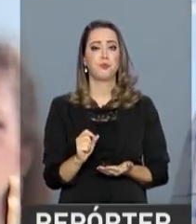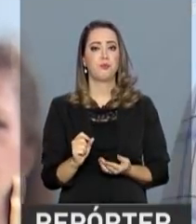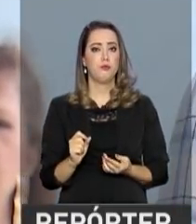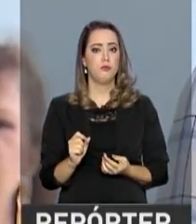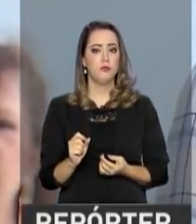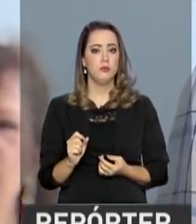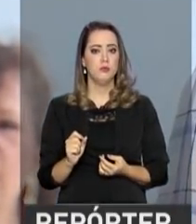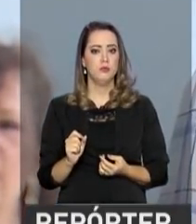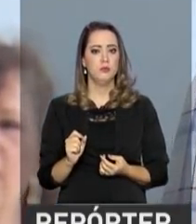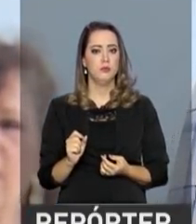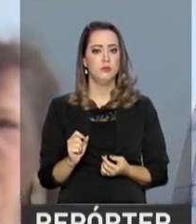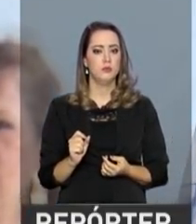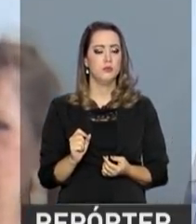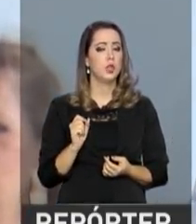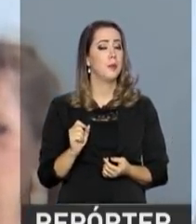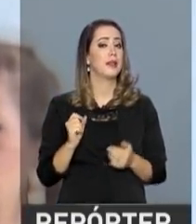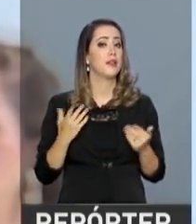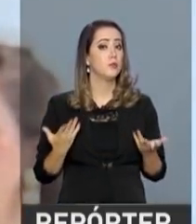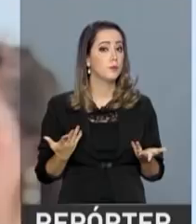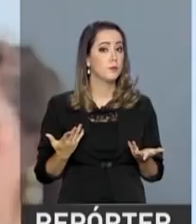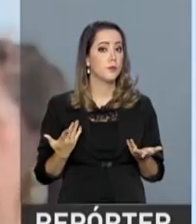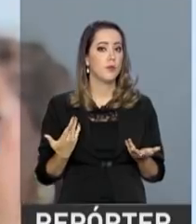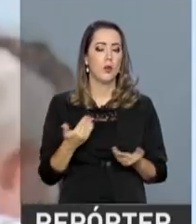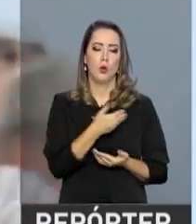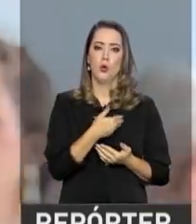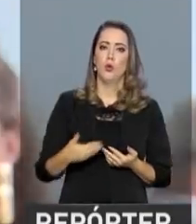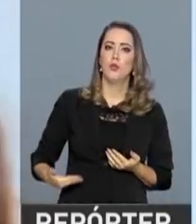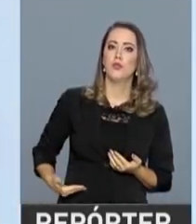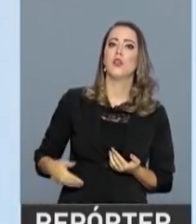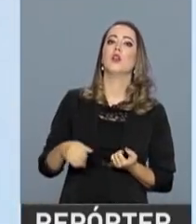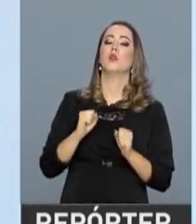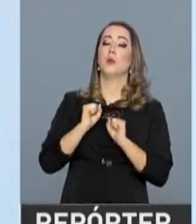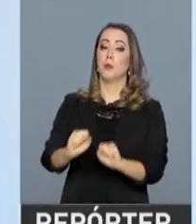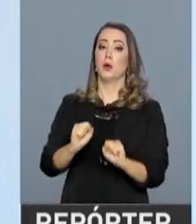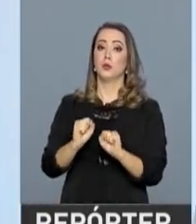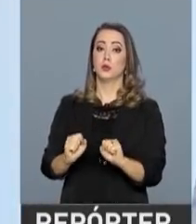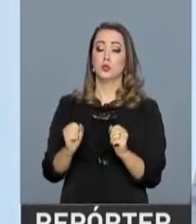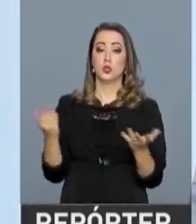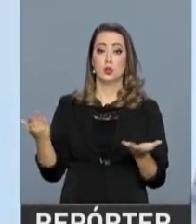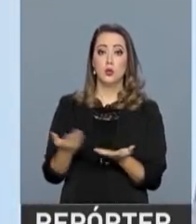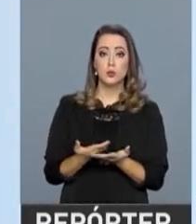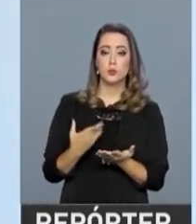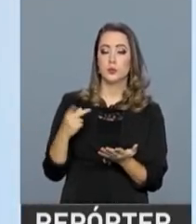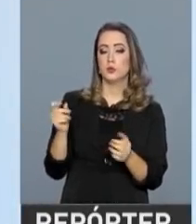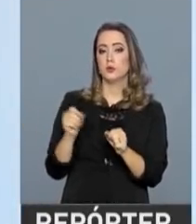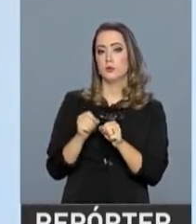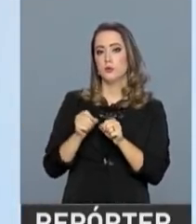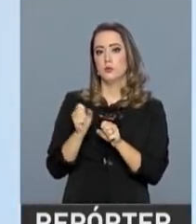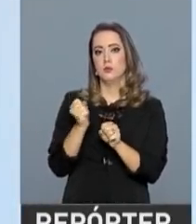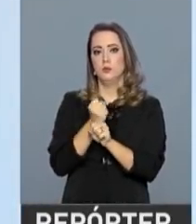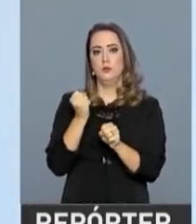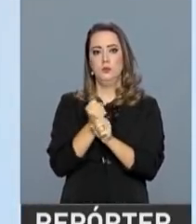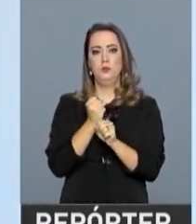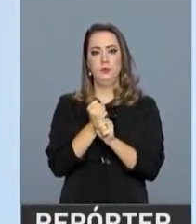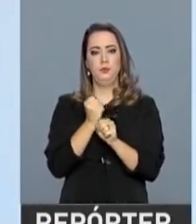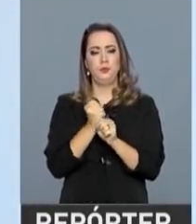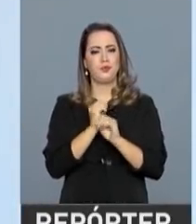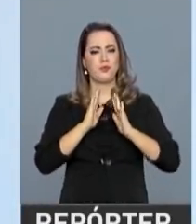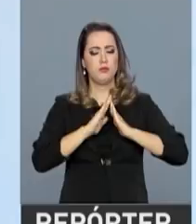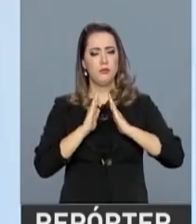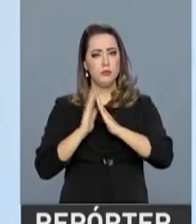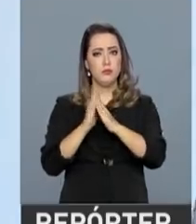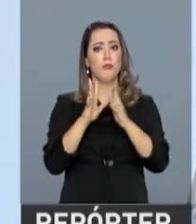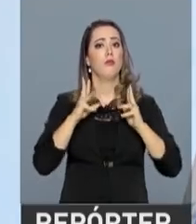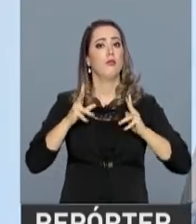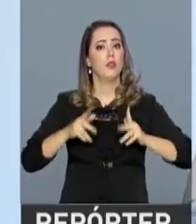federal para que o governo pudesse realizar obras de habitação de